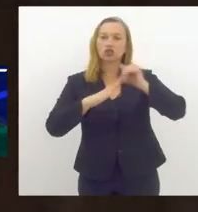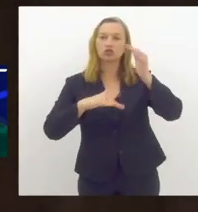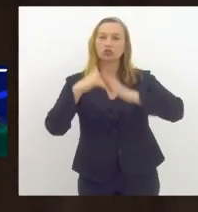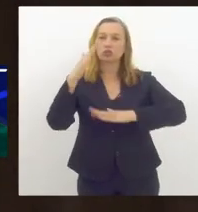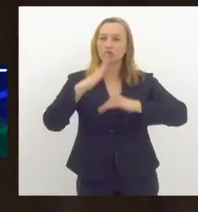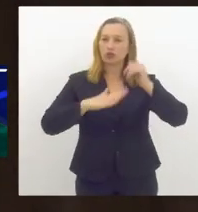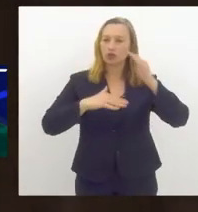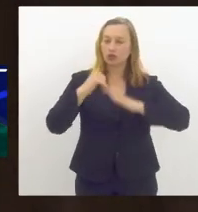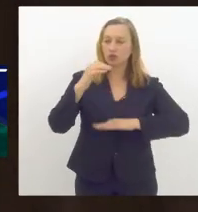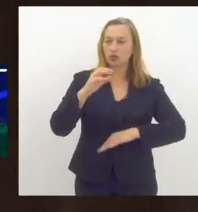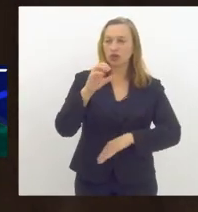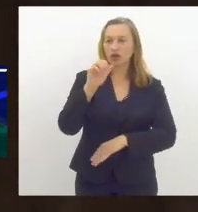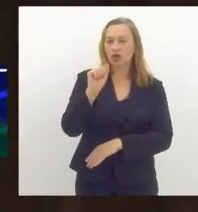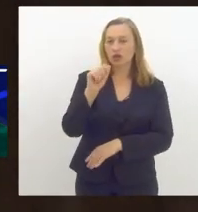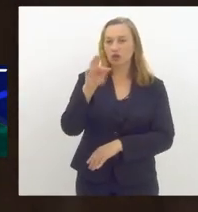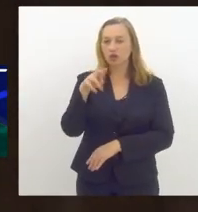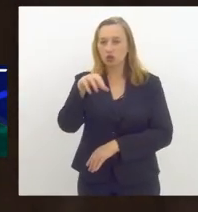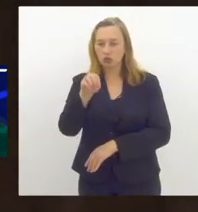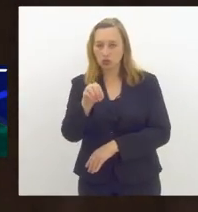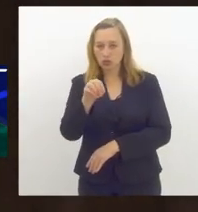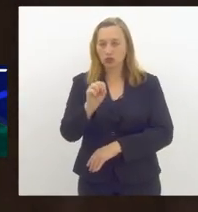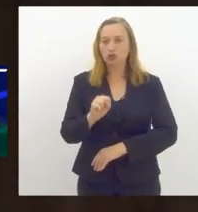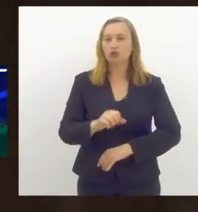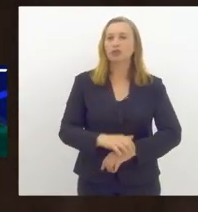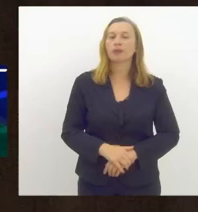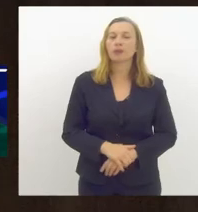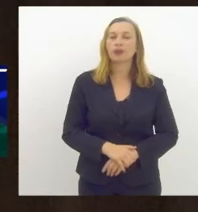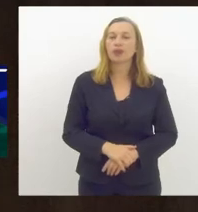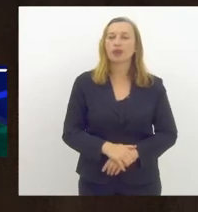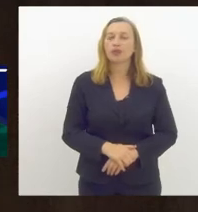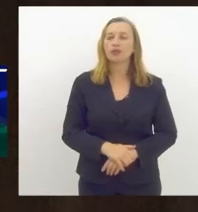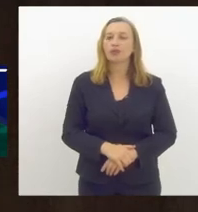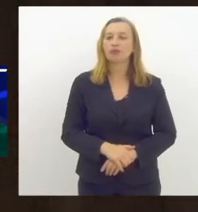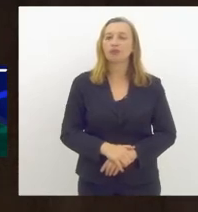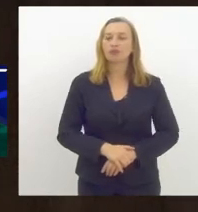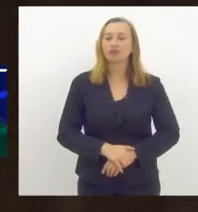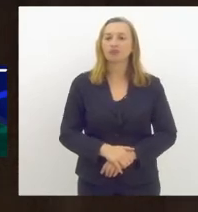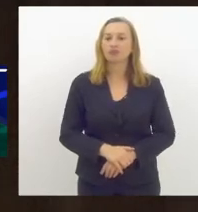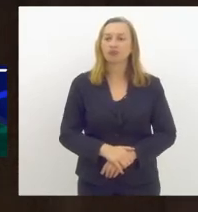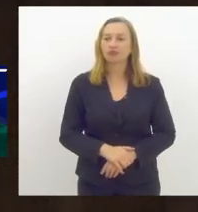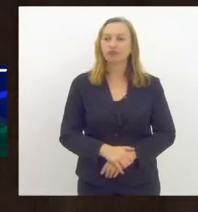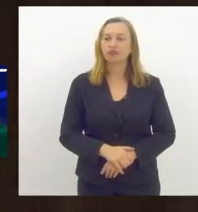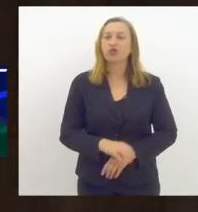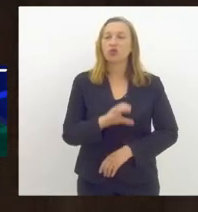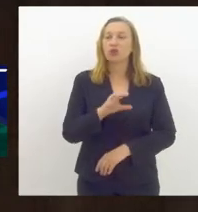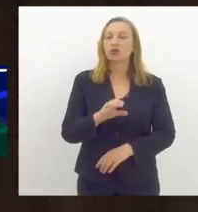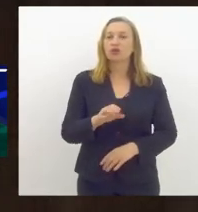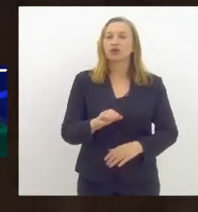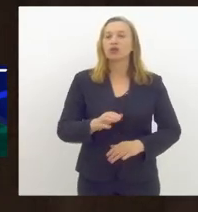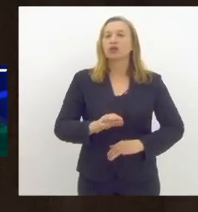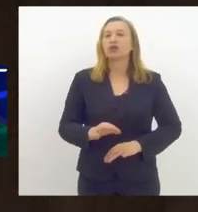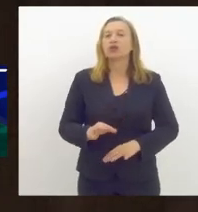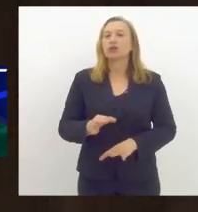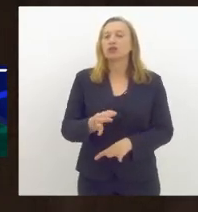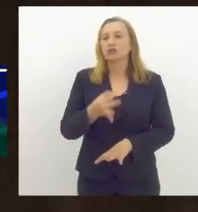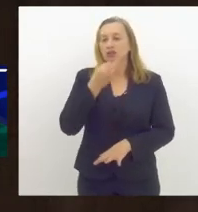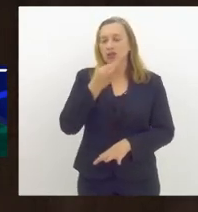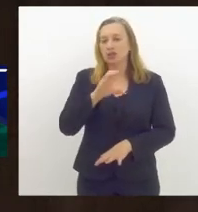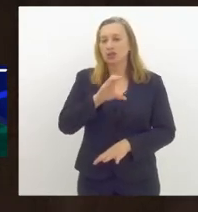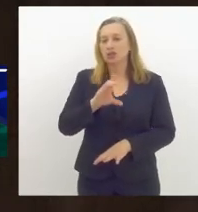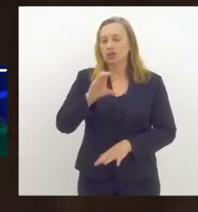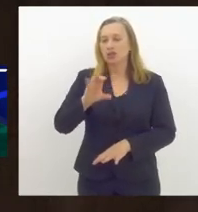profissionais autônomos o parecer da ccj se o